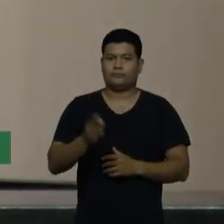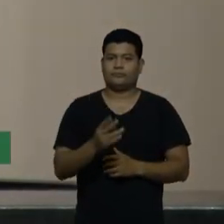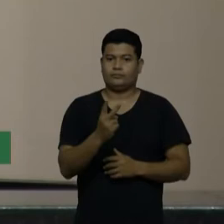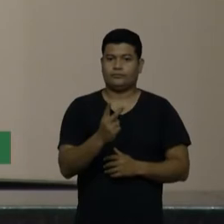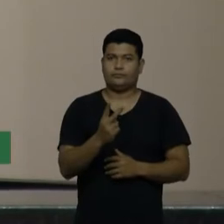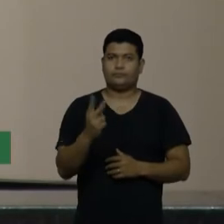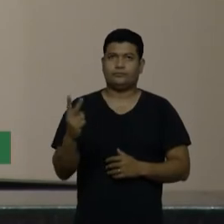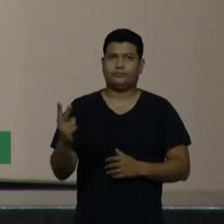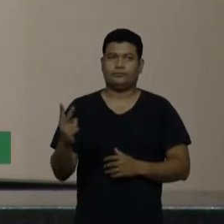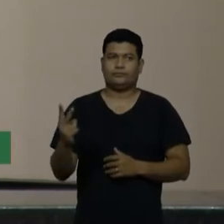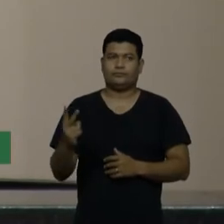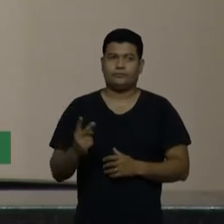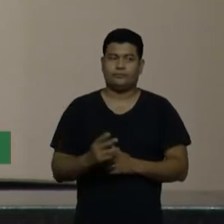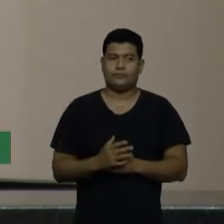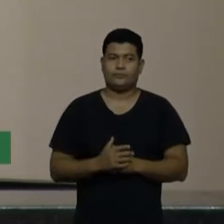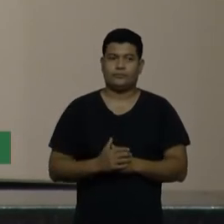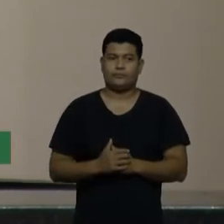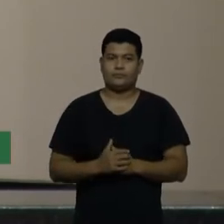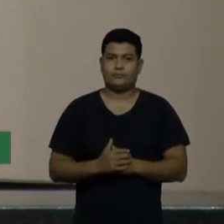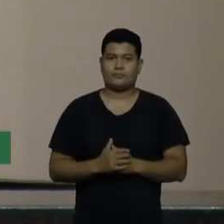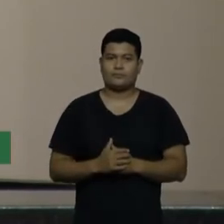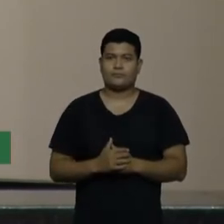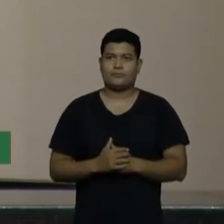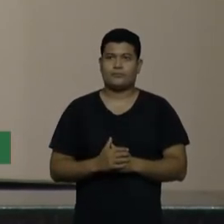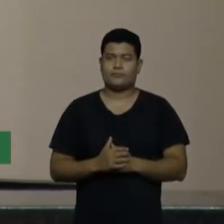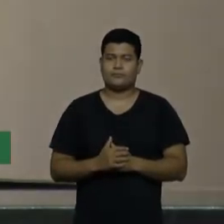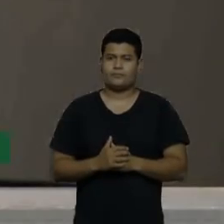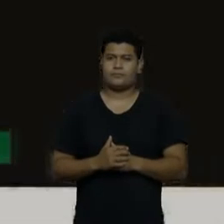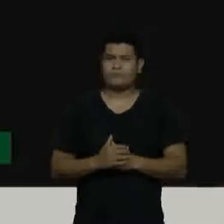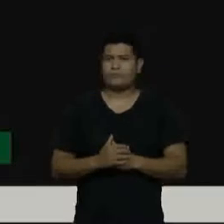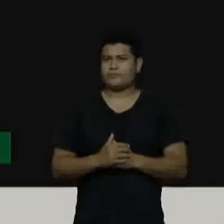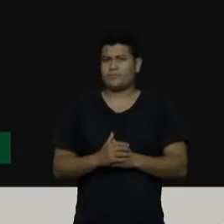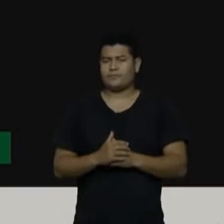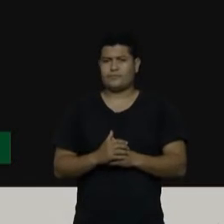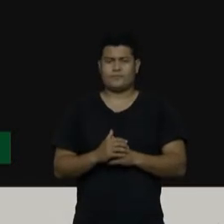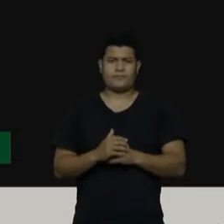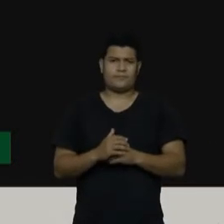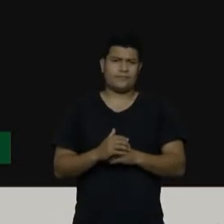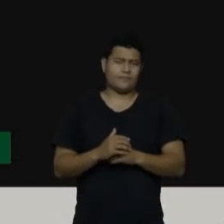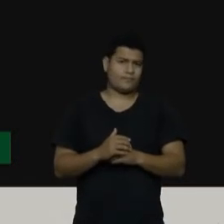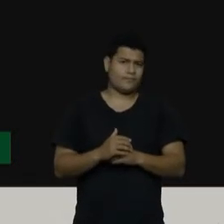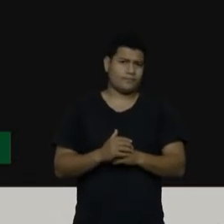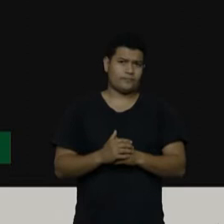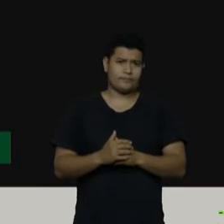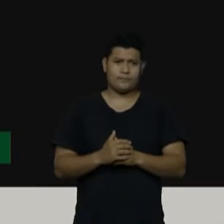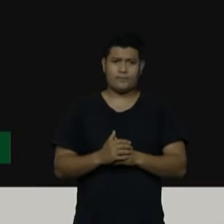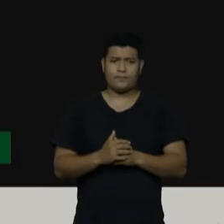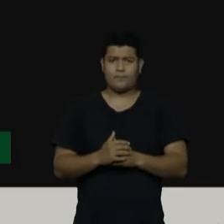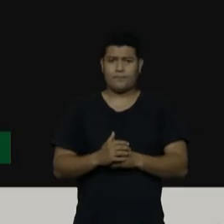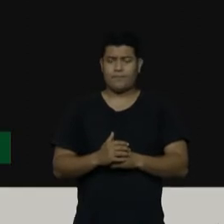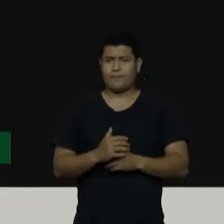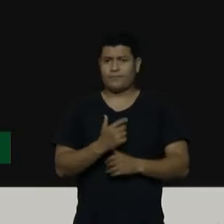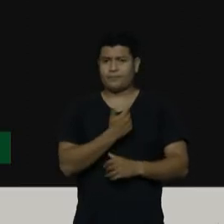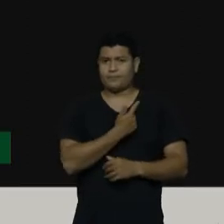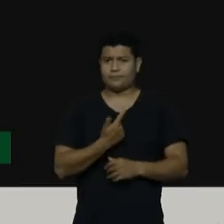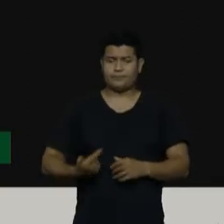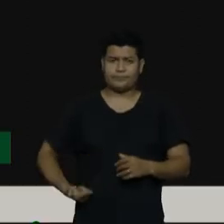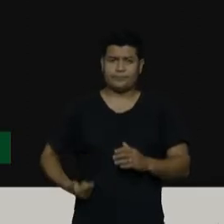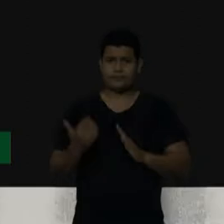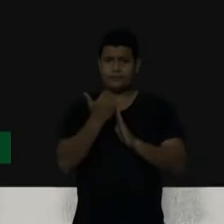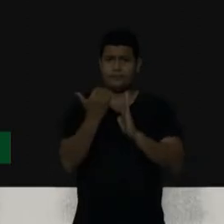252/2022, autor governo do estado de Santa Catarina, institui o programa SC Mais